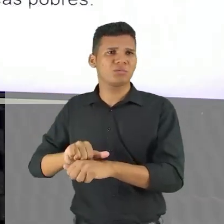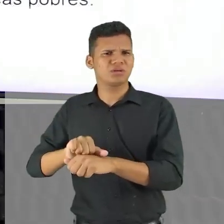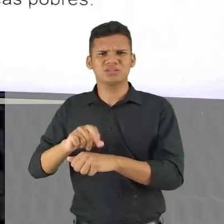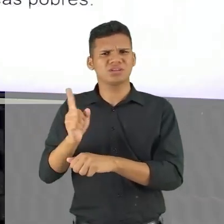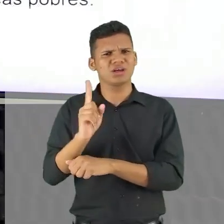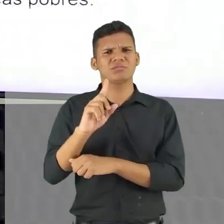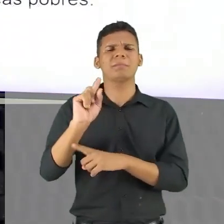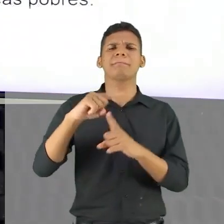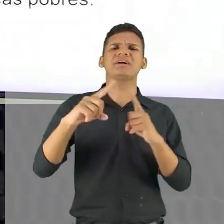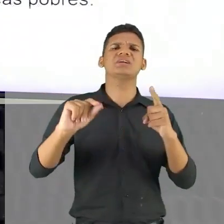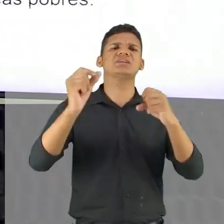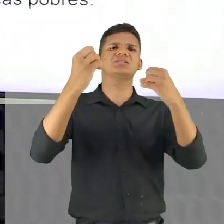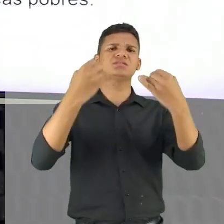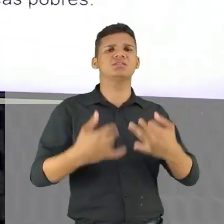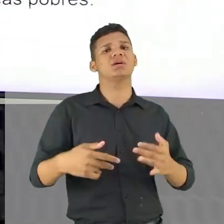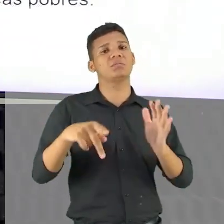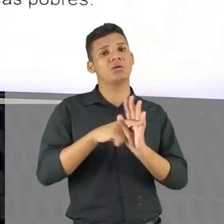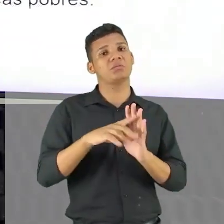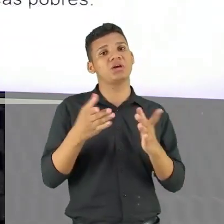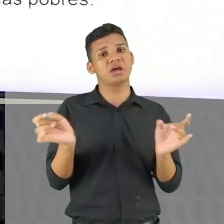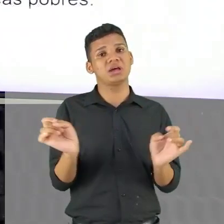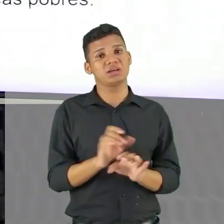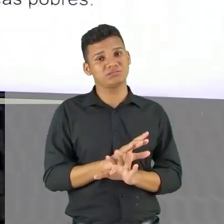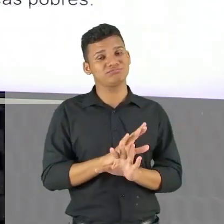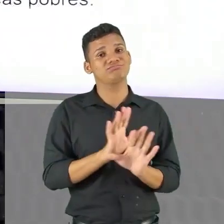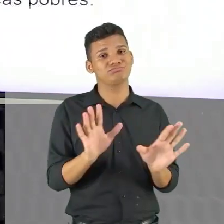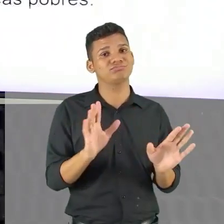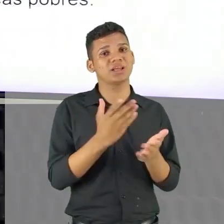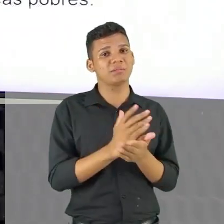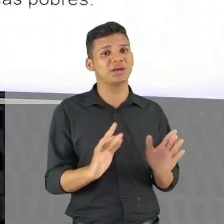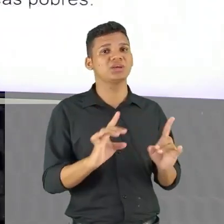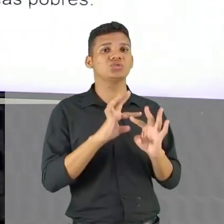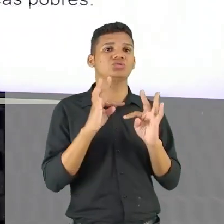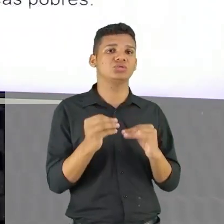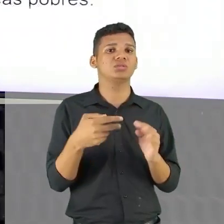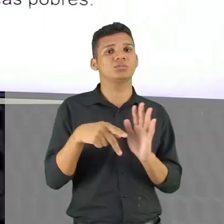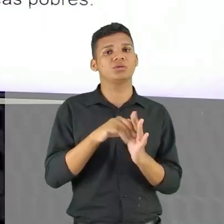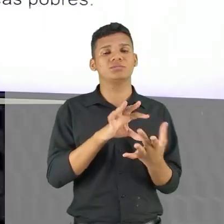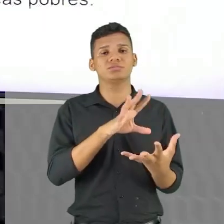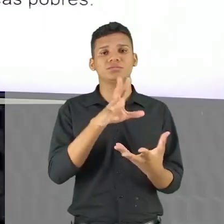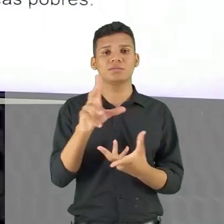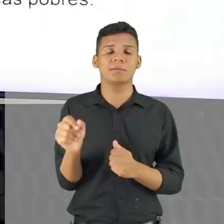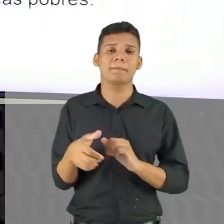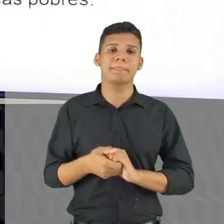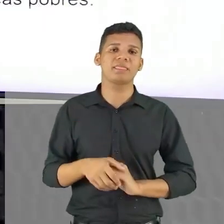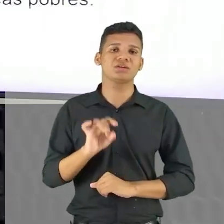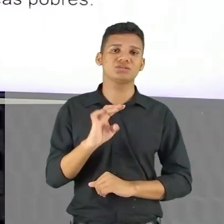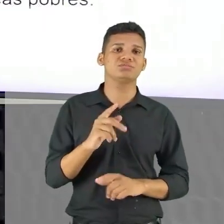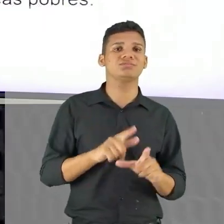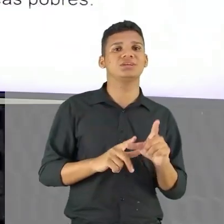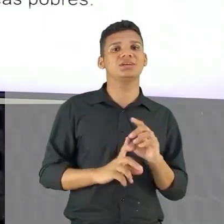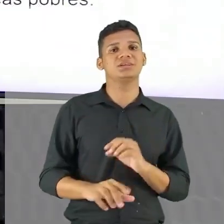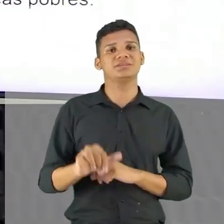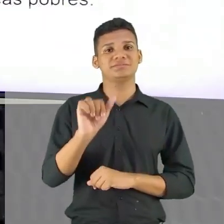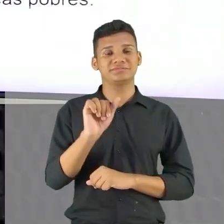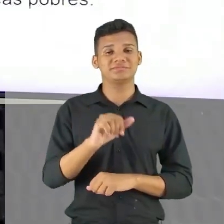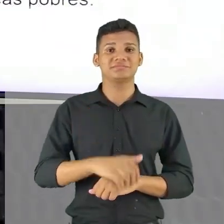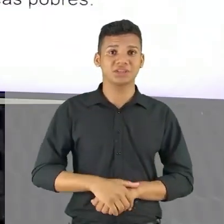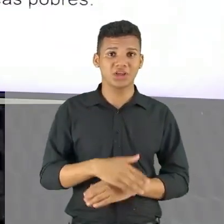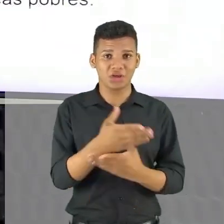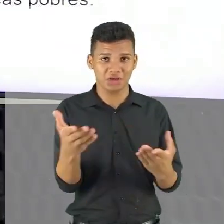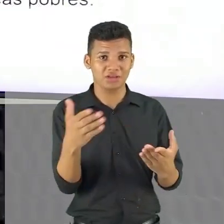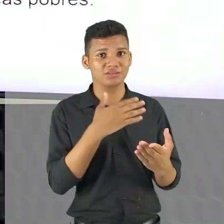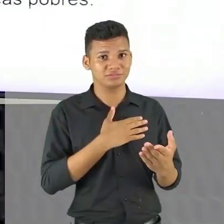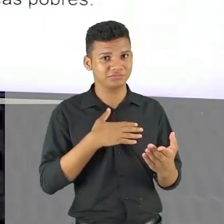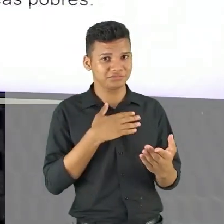produção e do fim dos estoques desta produção em todo o mundo. Portanto, apenas a letra A. E aí,